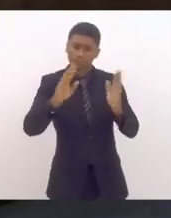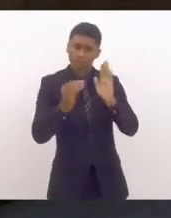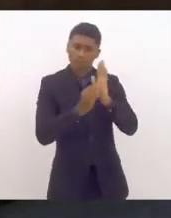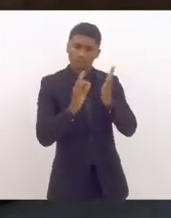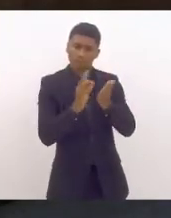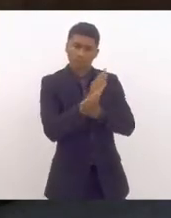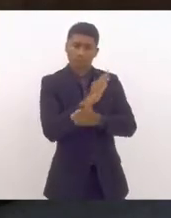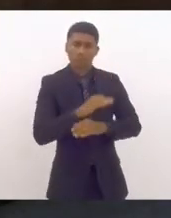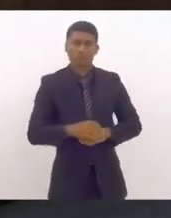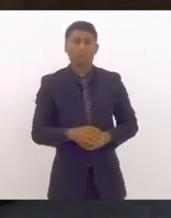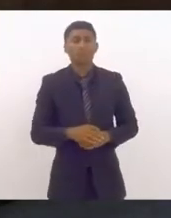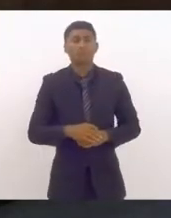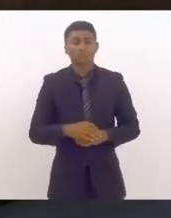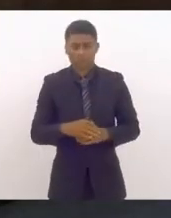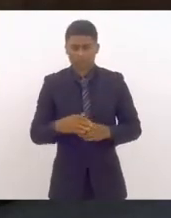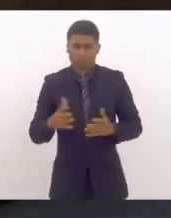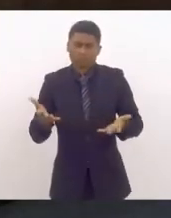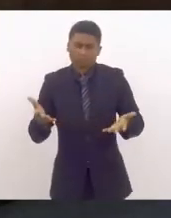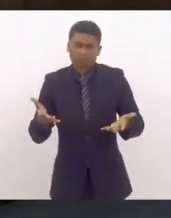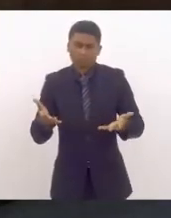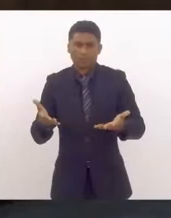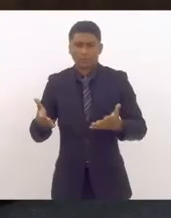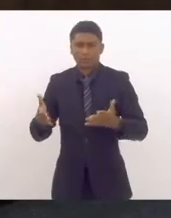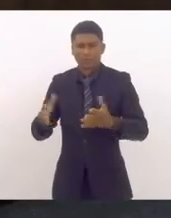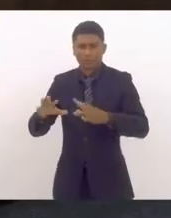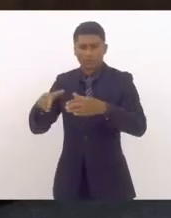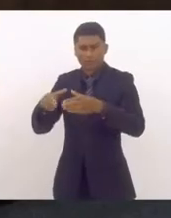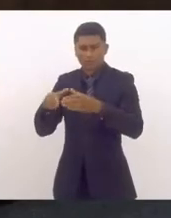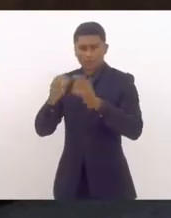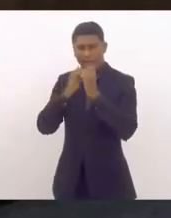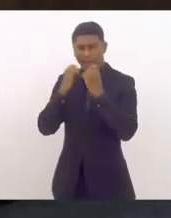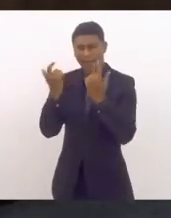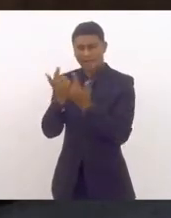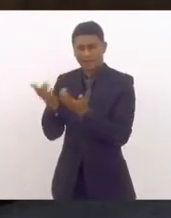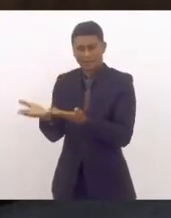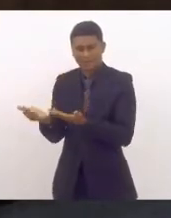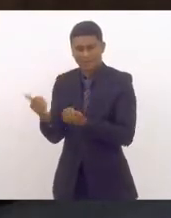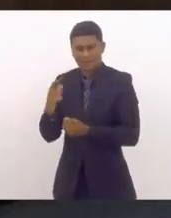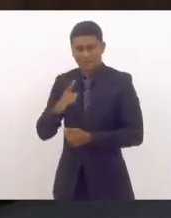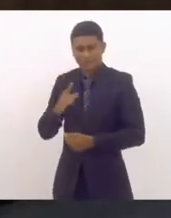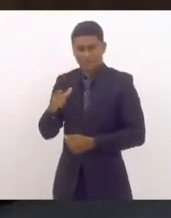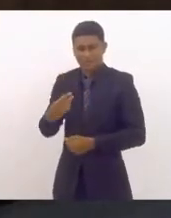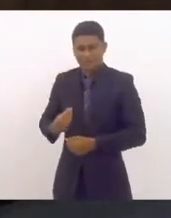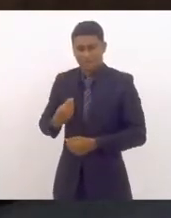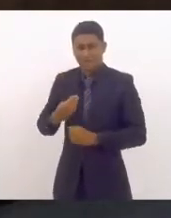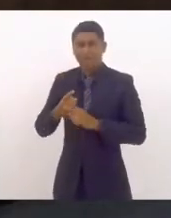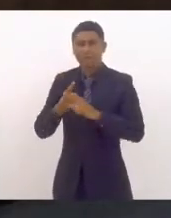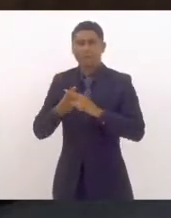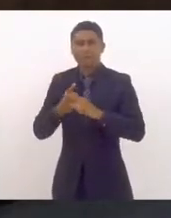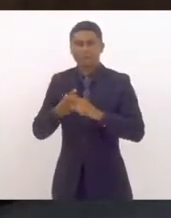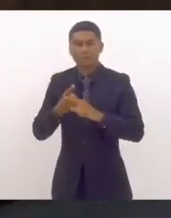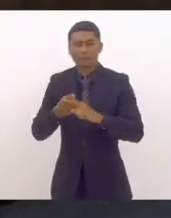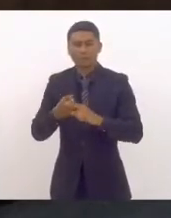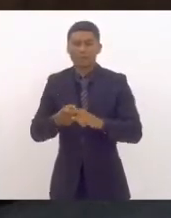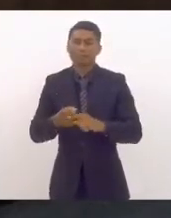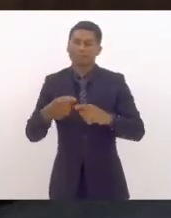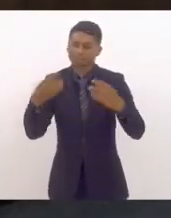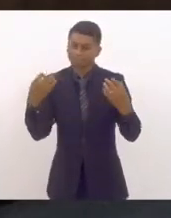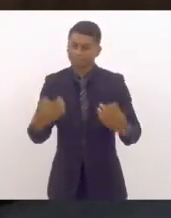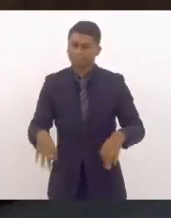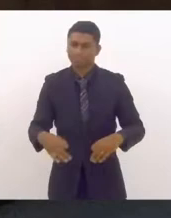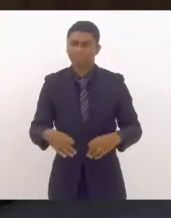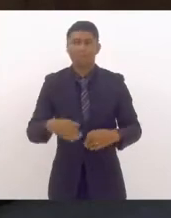só existe o Parlamento Juvenil e só funcionou tão bem na casa durante essa edição porque houve o apoio,